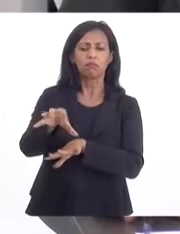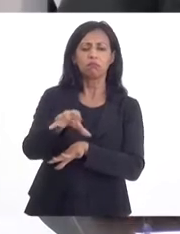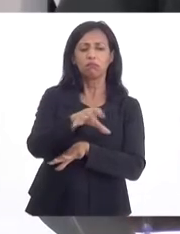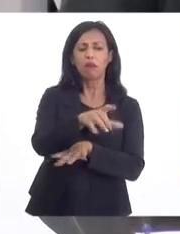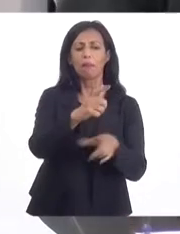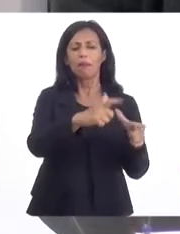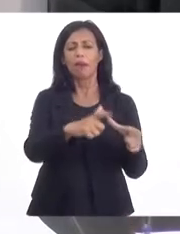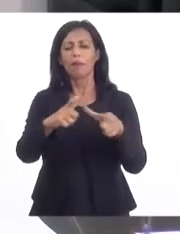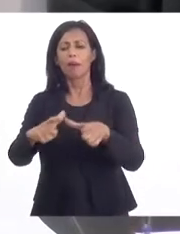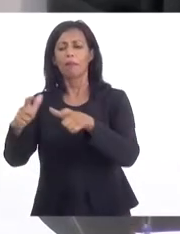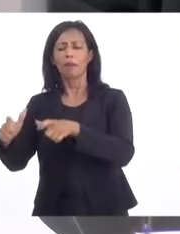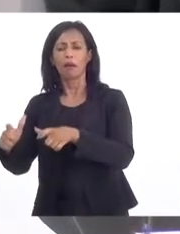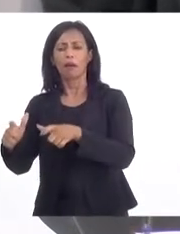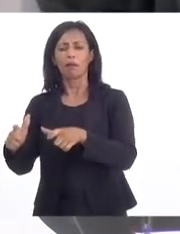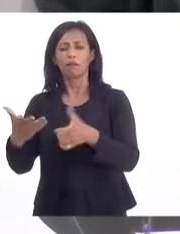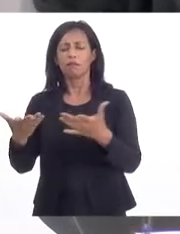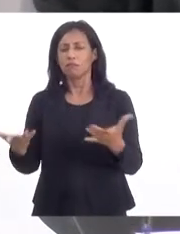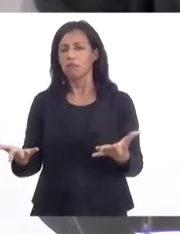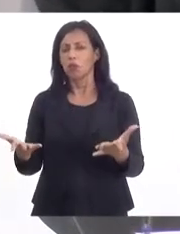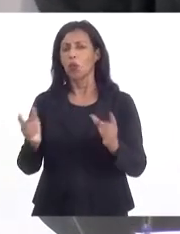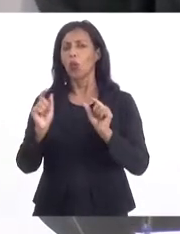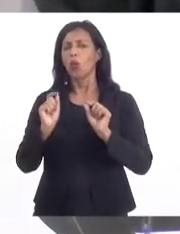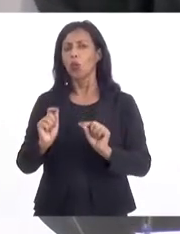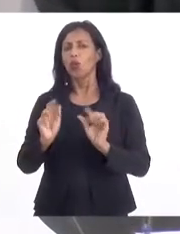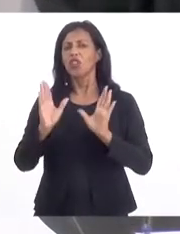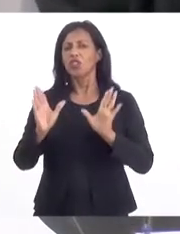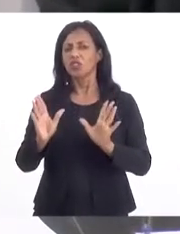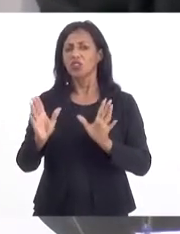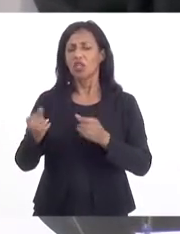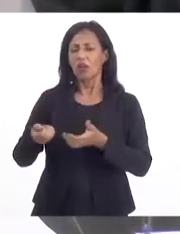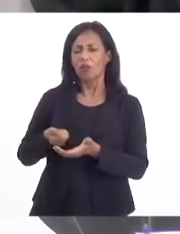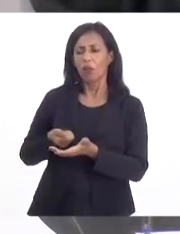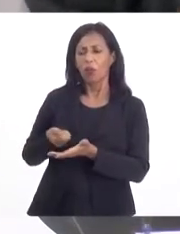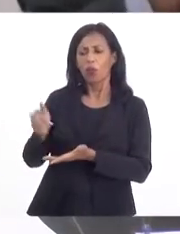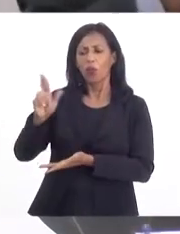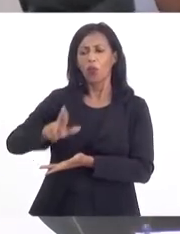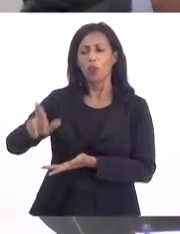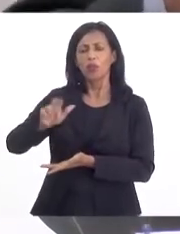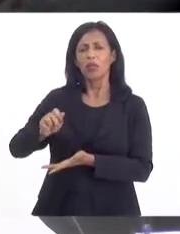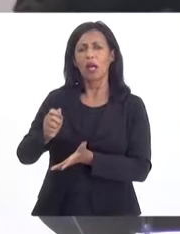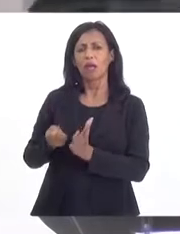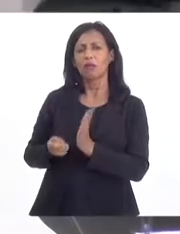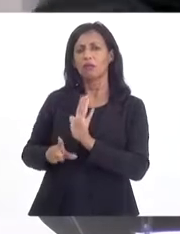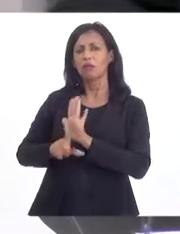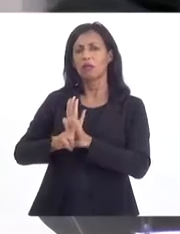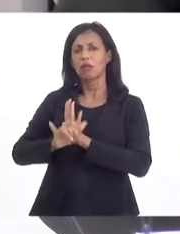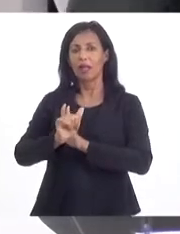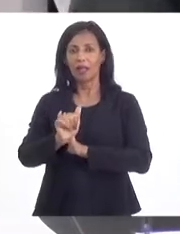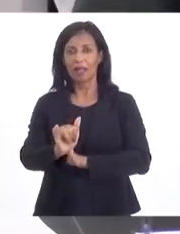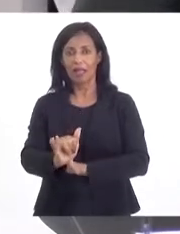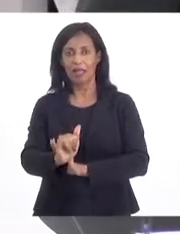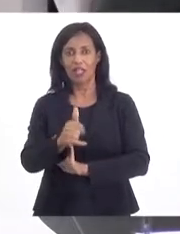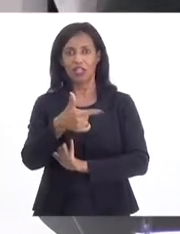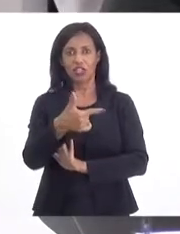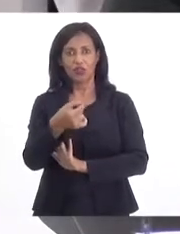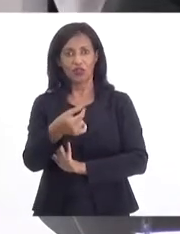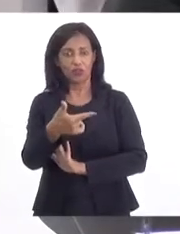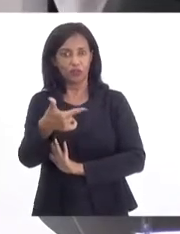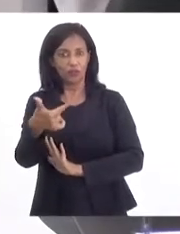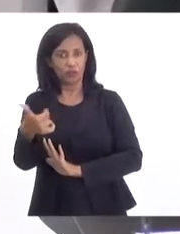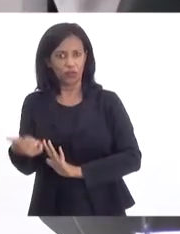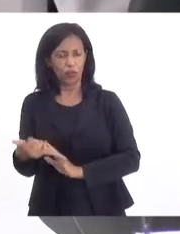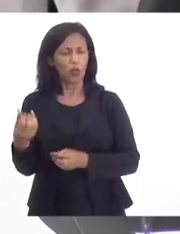Que dispositivos já foram utilizados na lei orçamentária de 2021